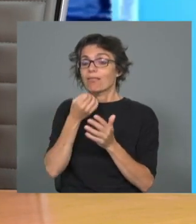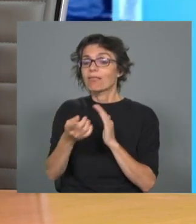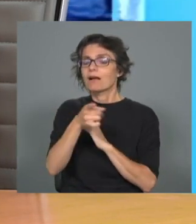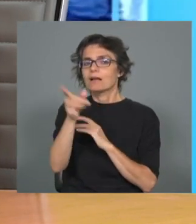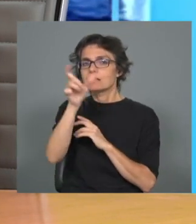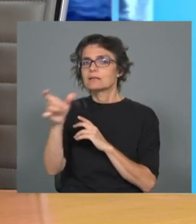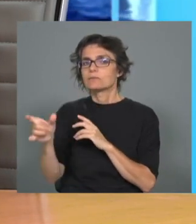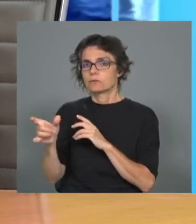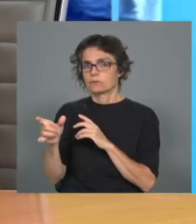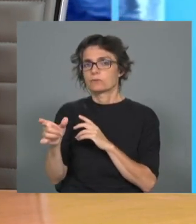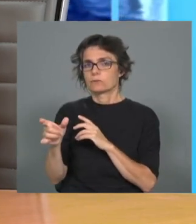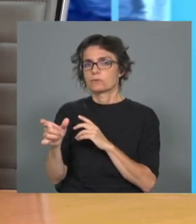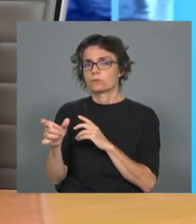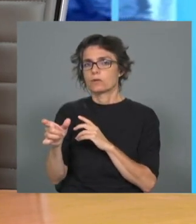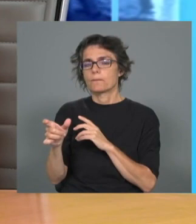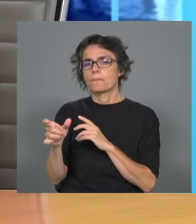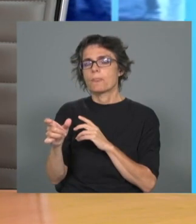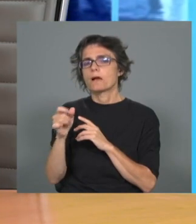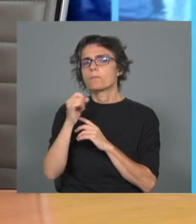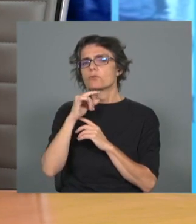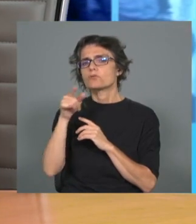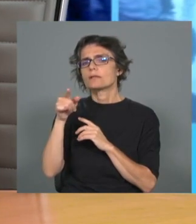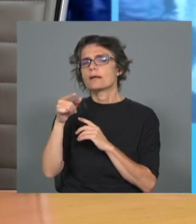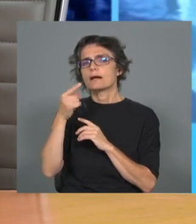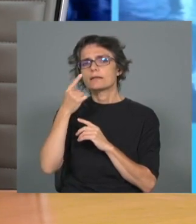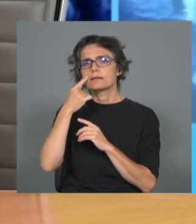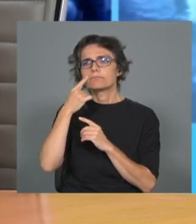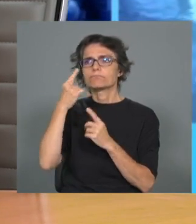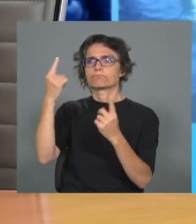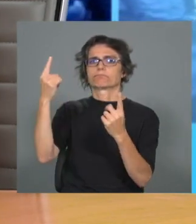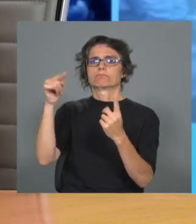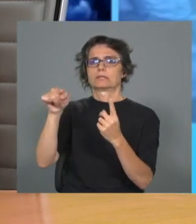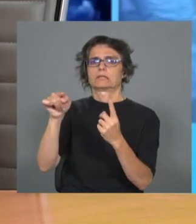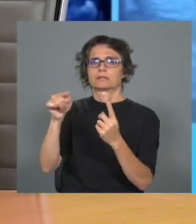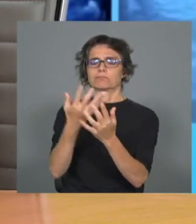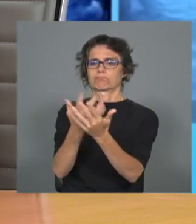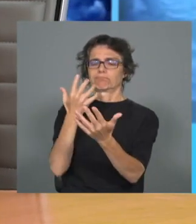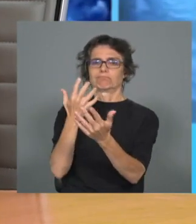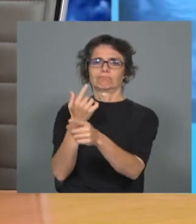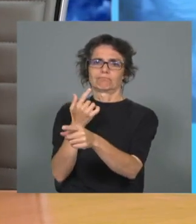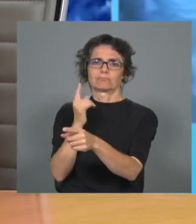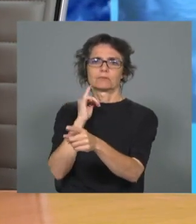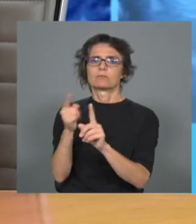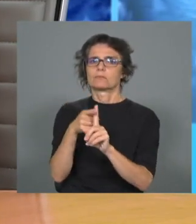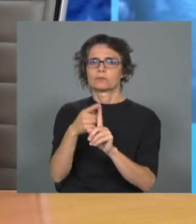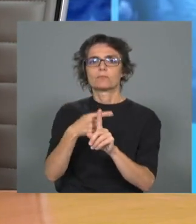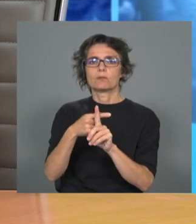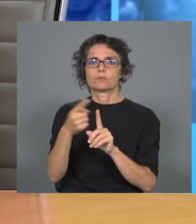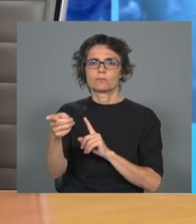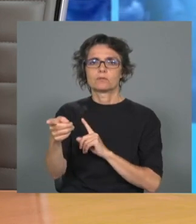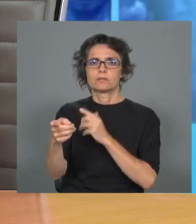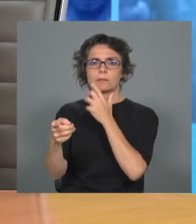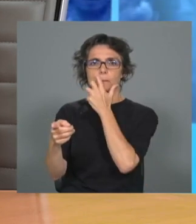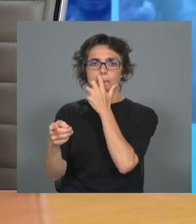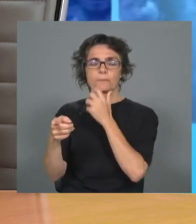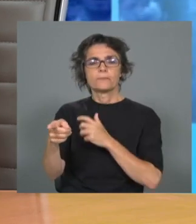tenham esta voz que a têm, mas sejam escutadas, já é um exercício de cidadania e é um